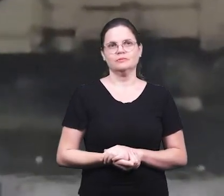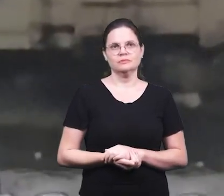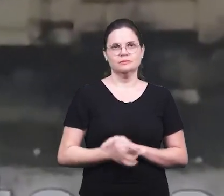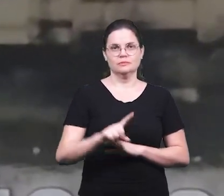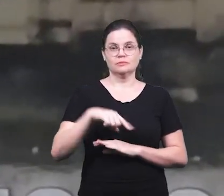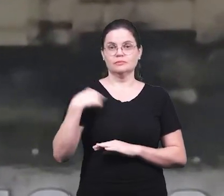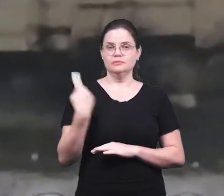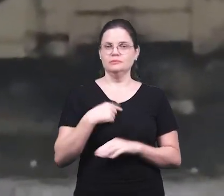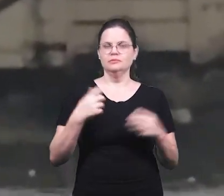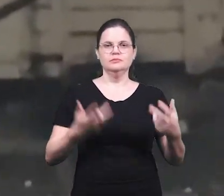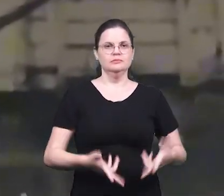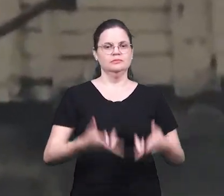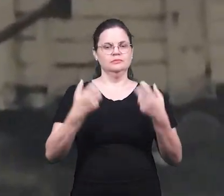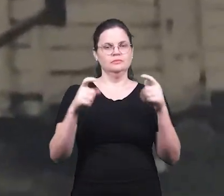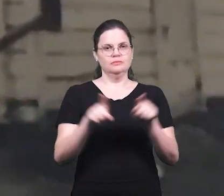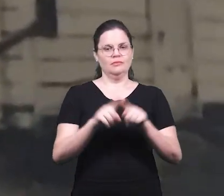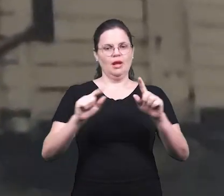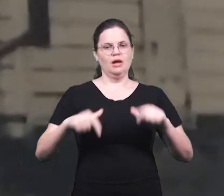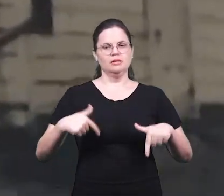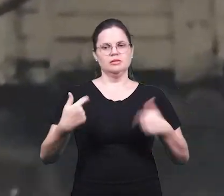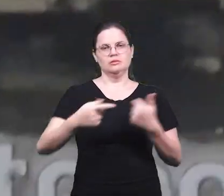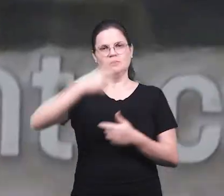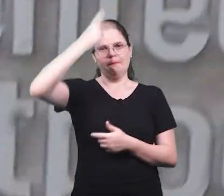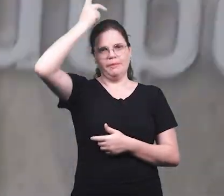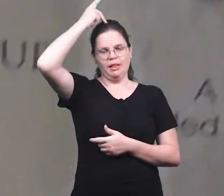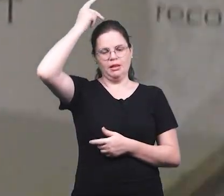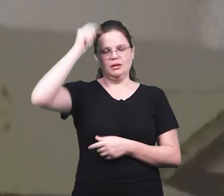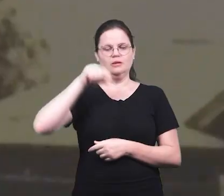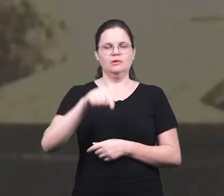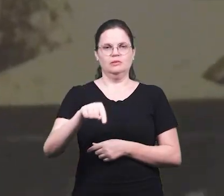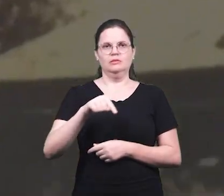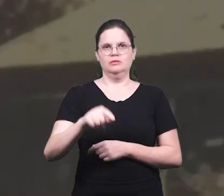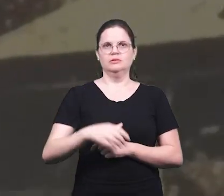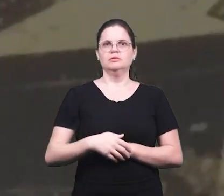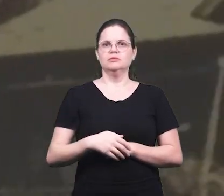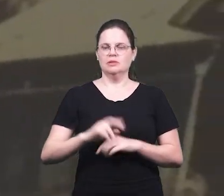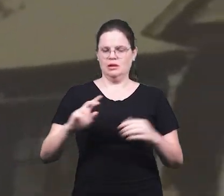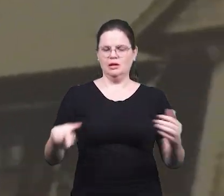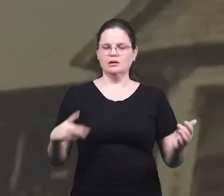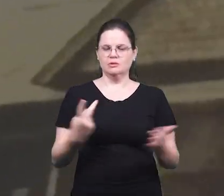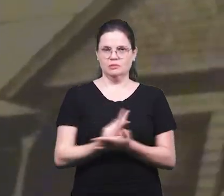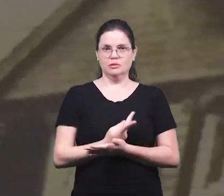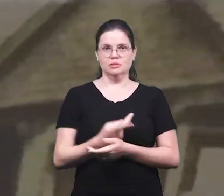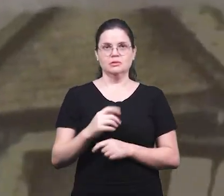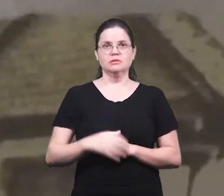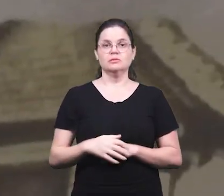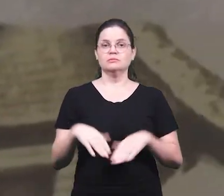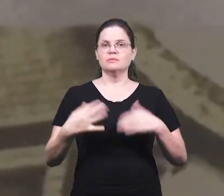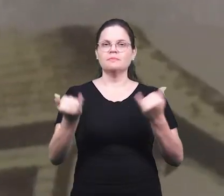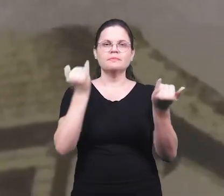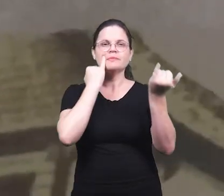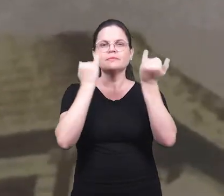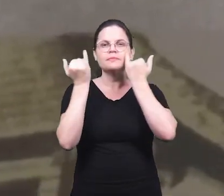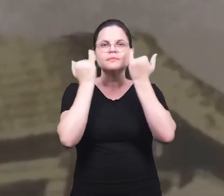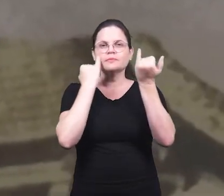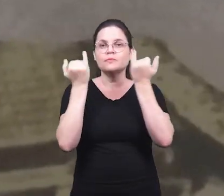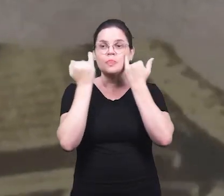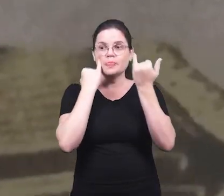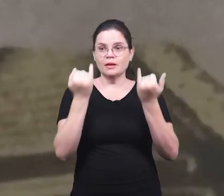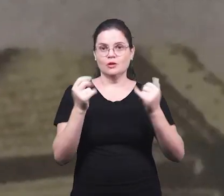nós vemos o Pentecostes aqui sendo reavivado. E essa notícia se espalhou,